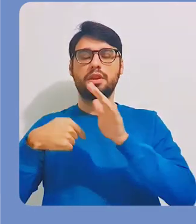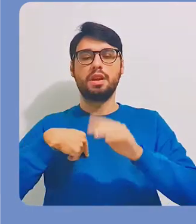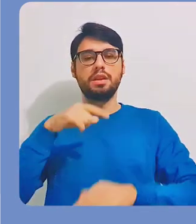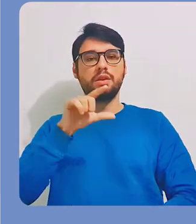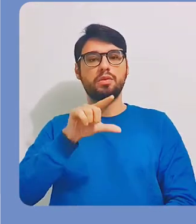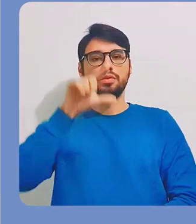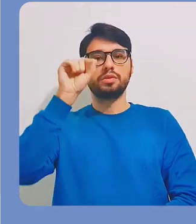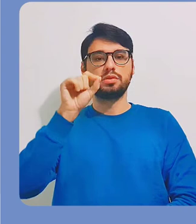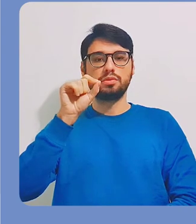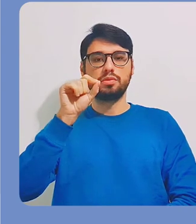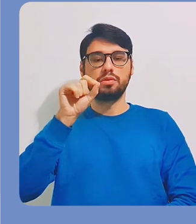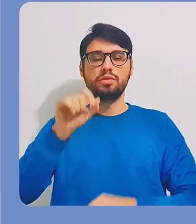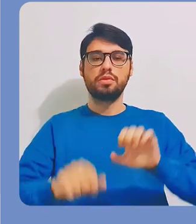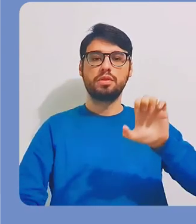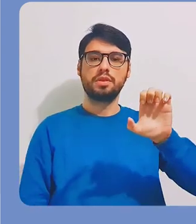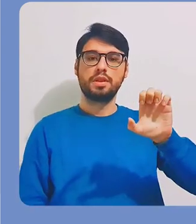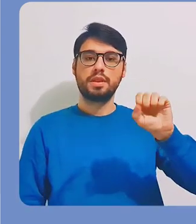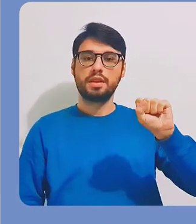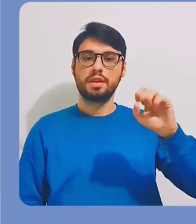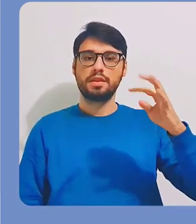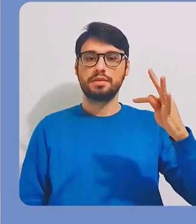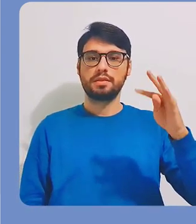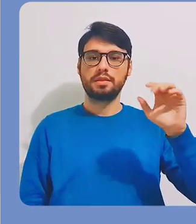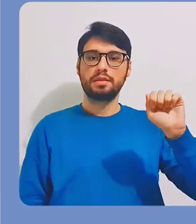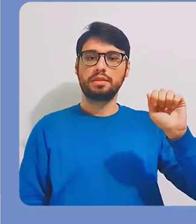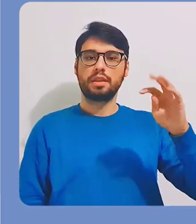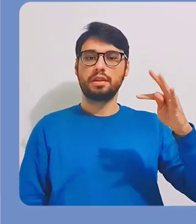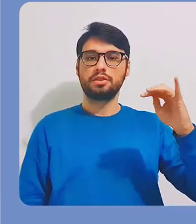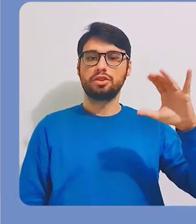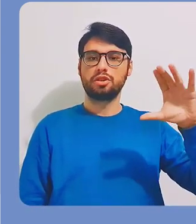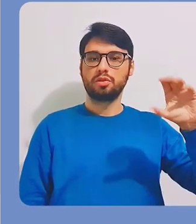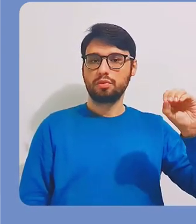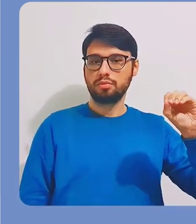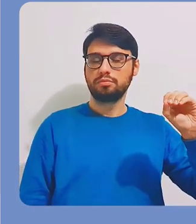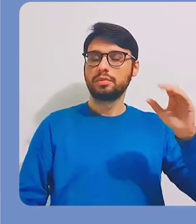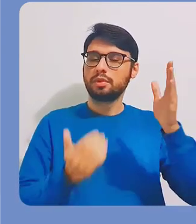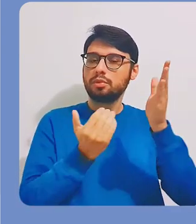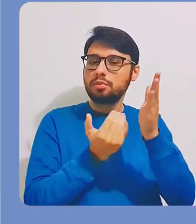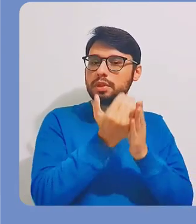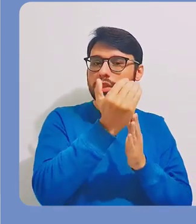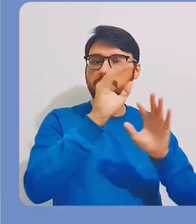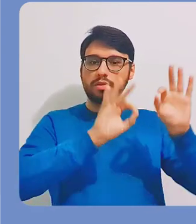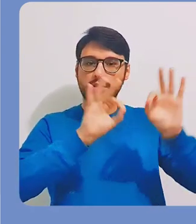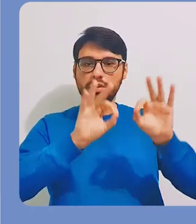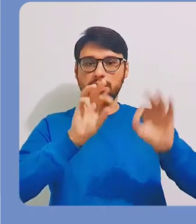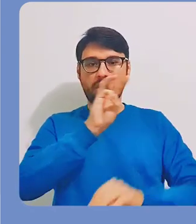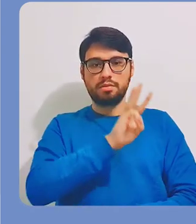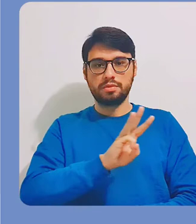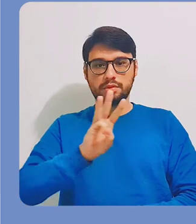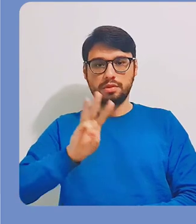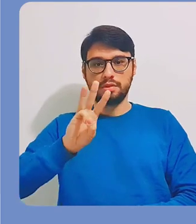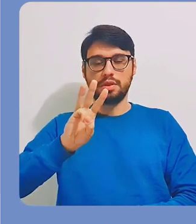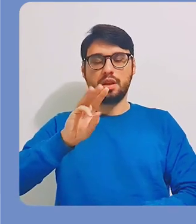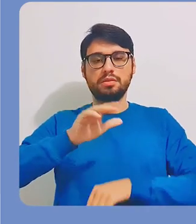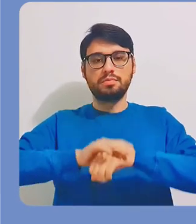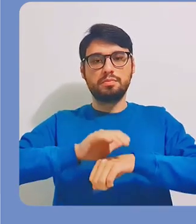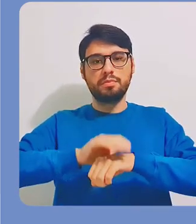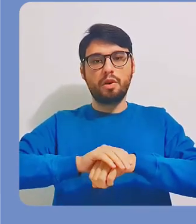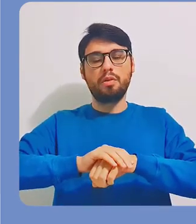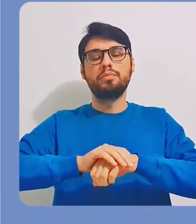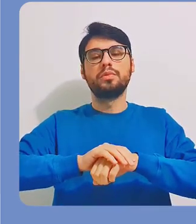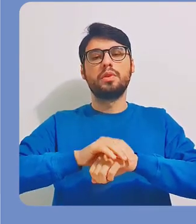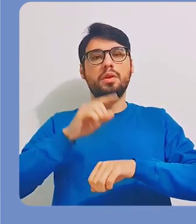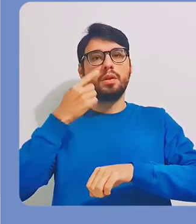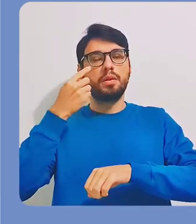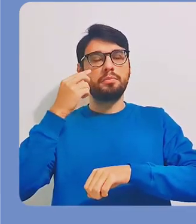Página Estática. E aqui, então, clicando nesta opção, eu estou configurando, pré-configurando meu site